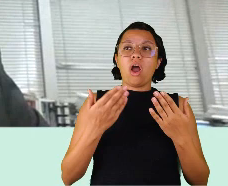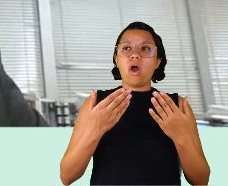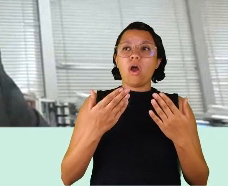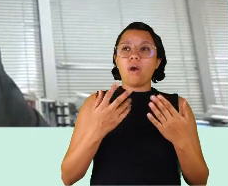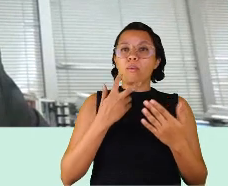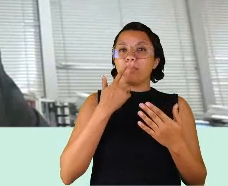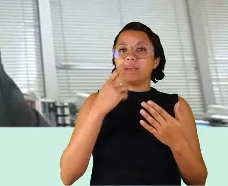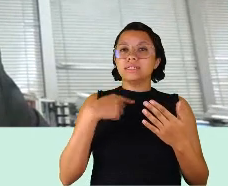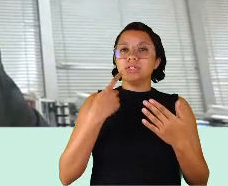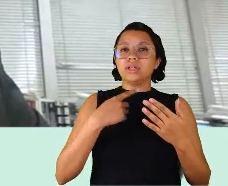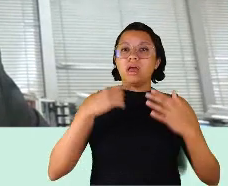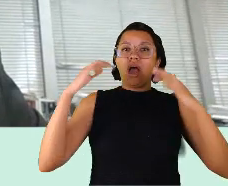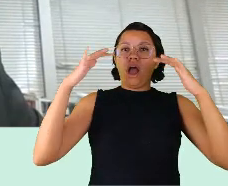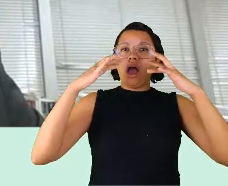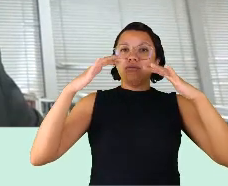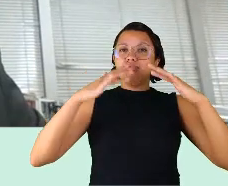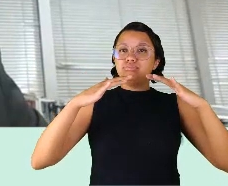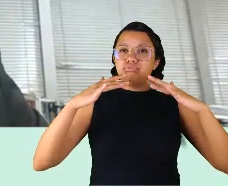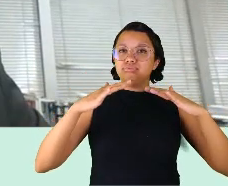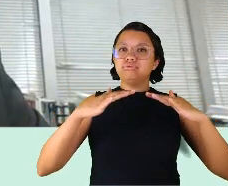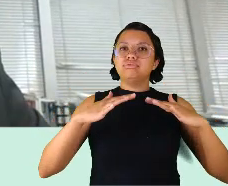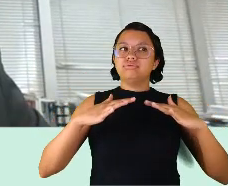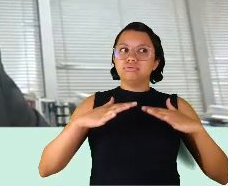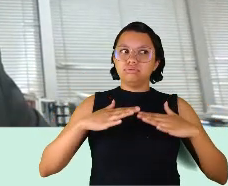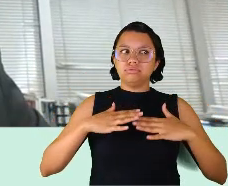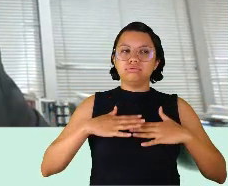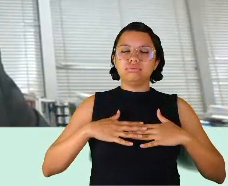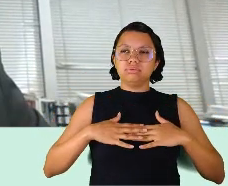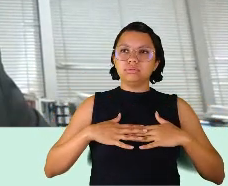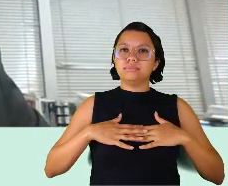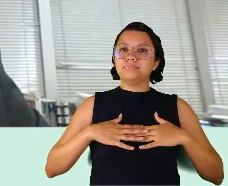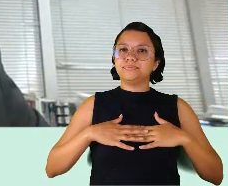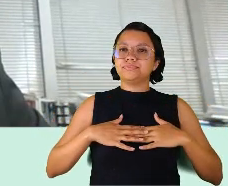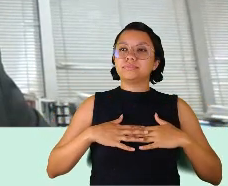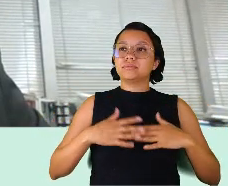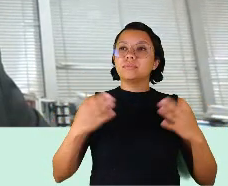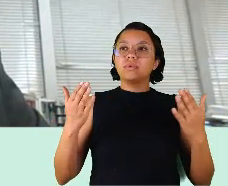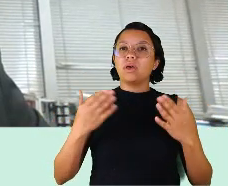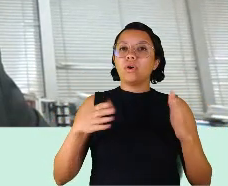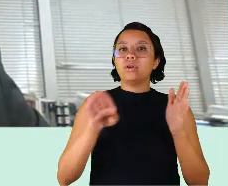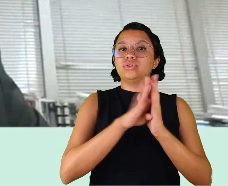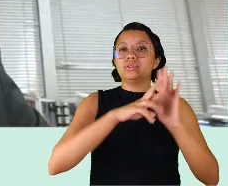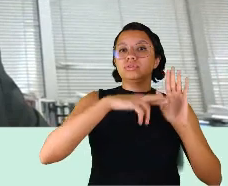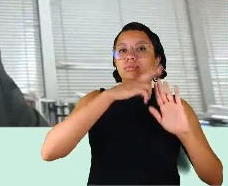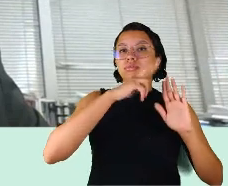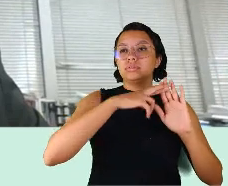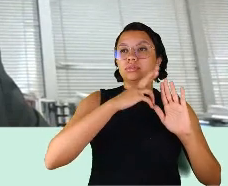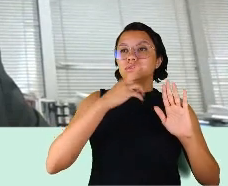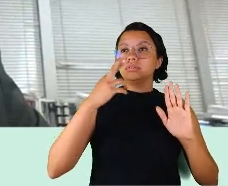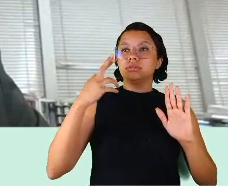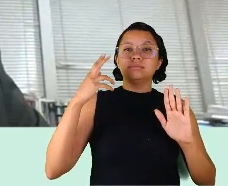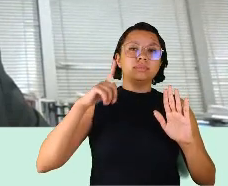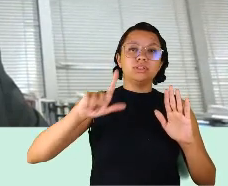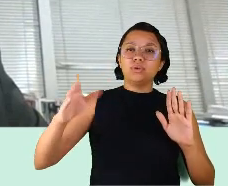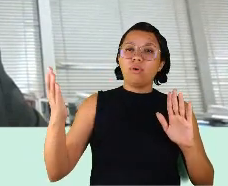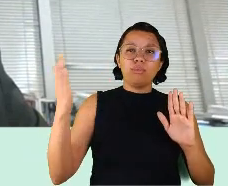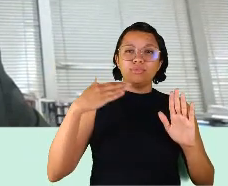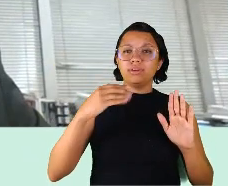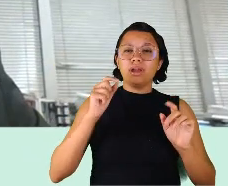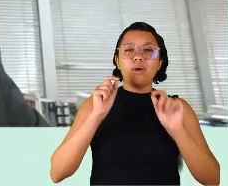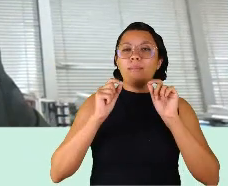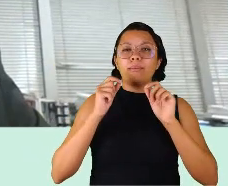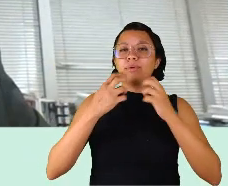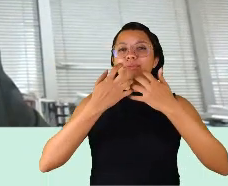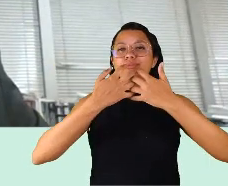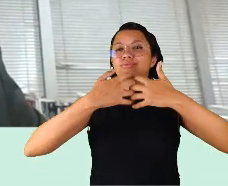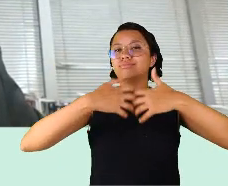está assentando um pouco essa poeira, está baixando, aí veio a resolução, e outras virão, e o que não der